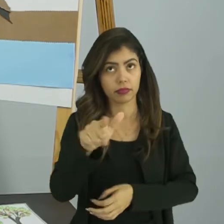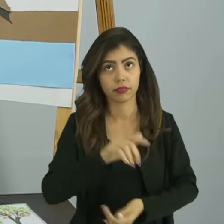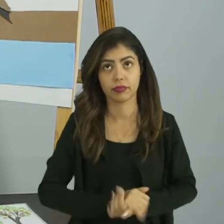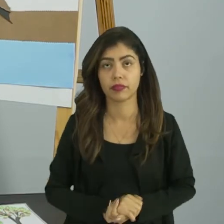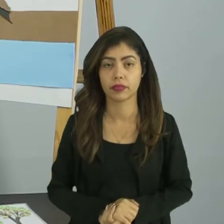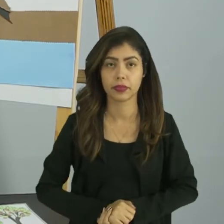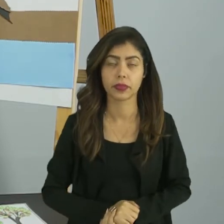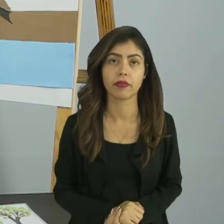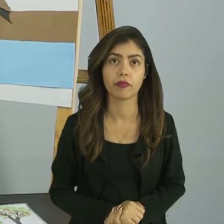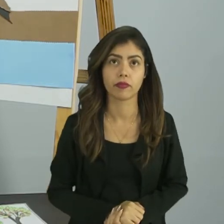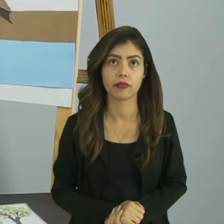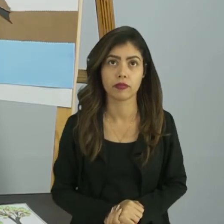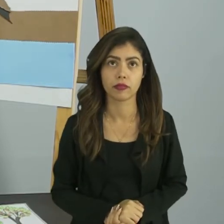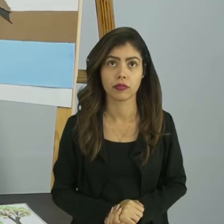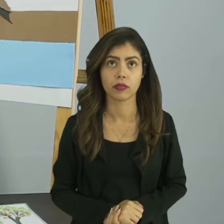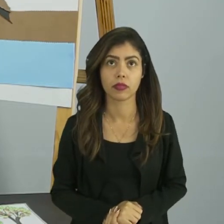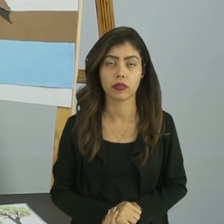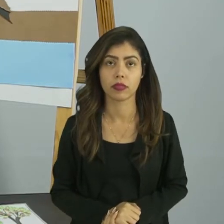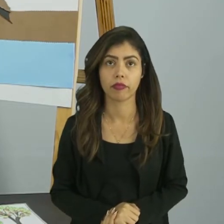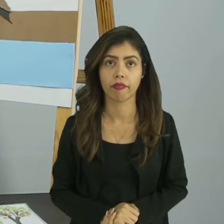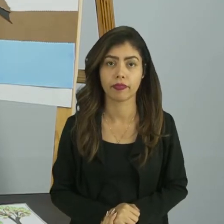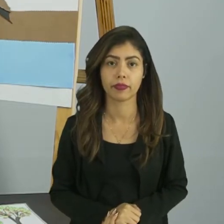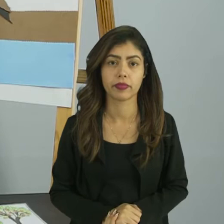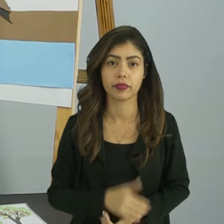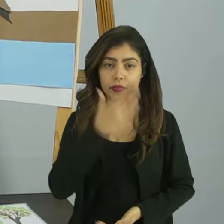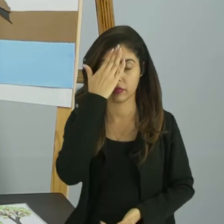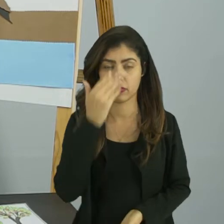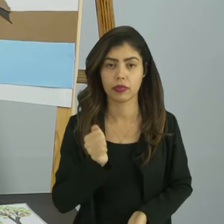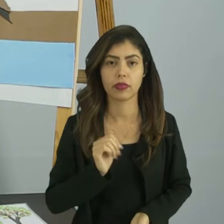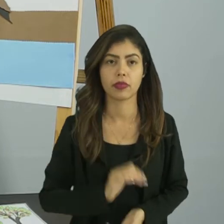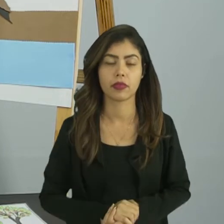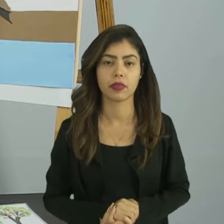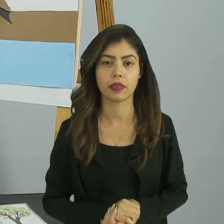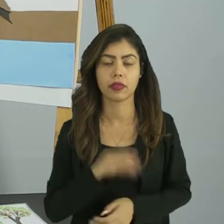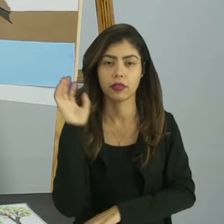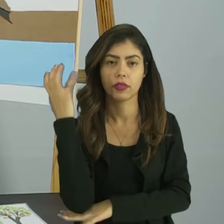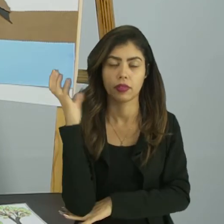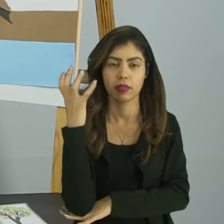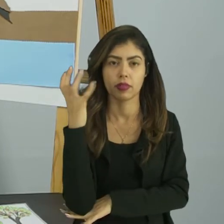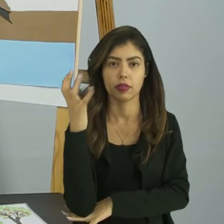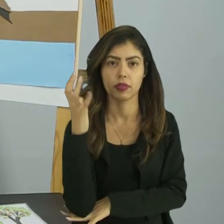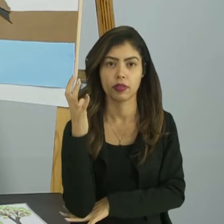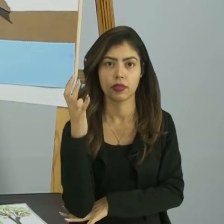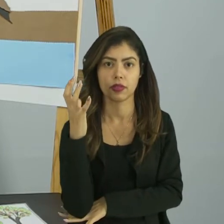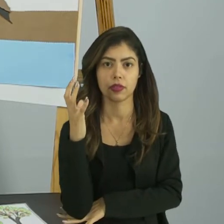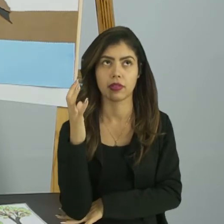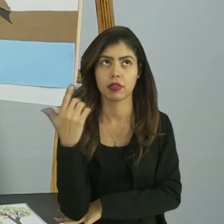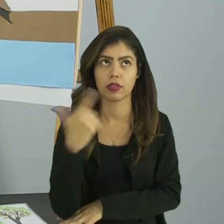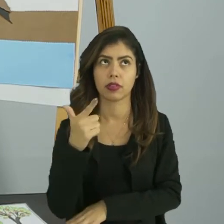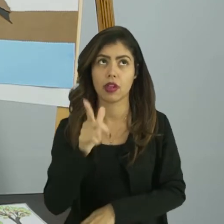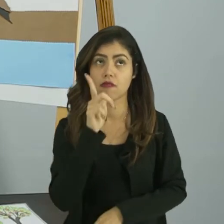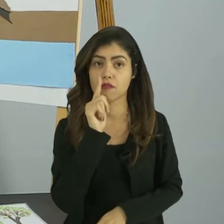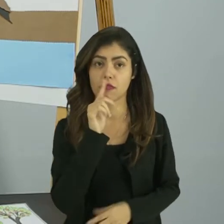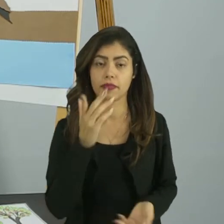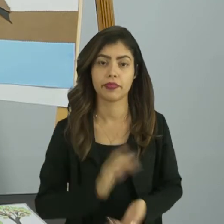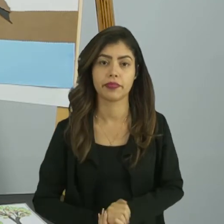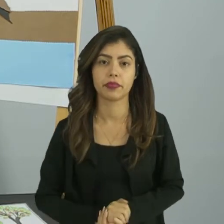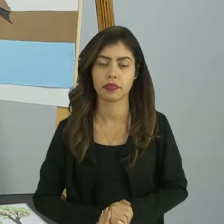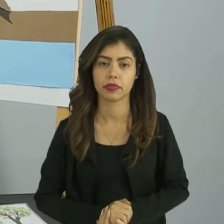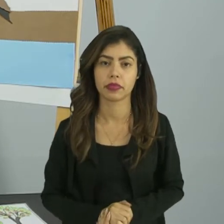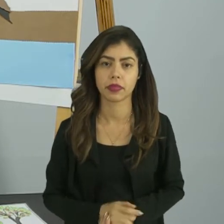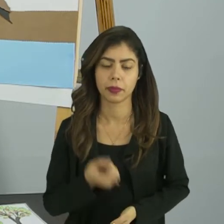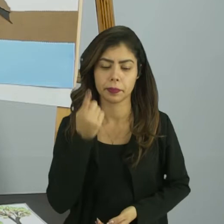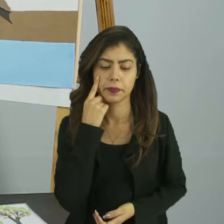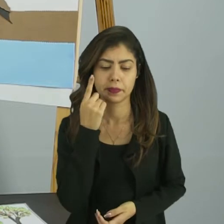tá? Então, aqui, nós já sabemos que as plantas, os vegetais não vivem sem a água. Então, tá